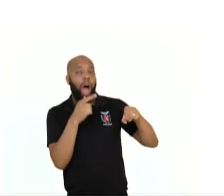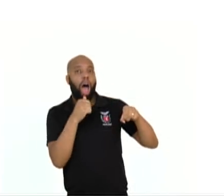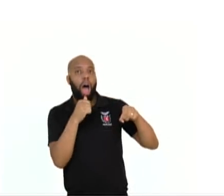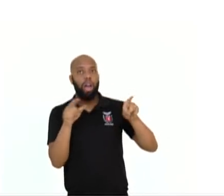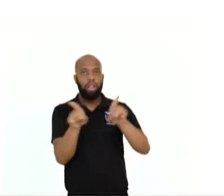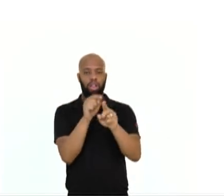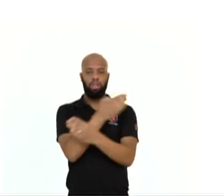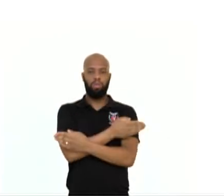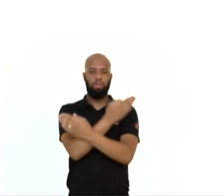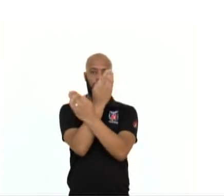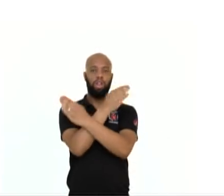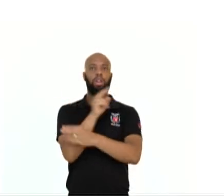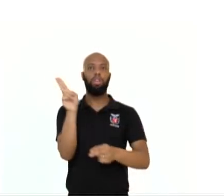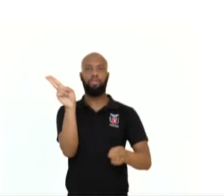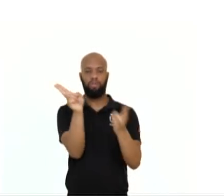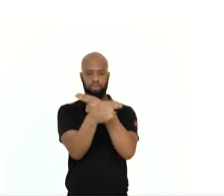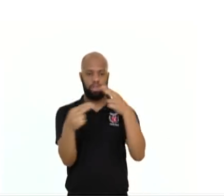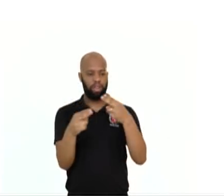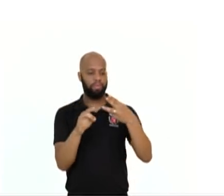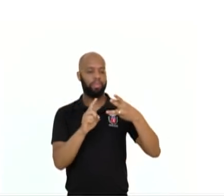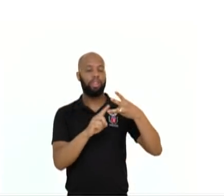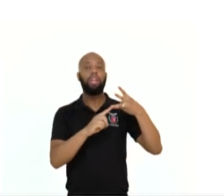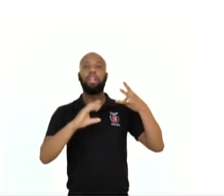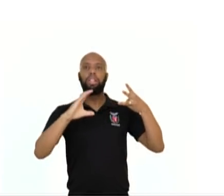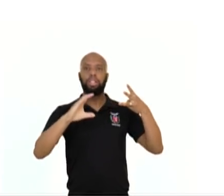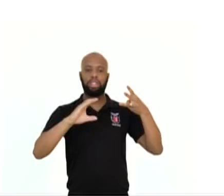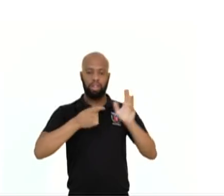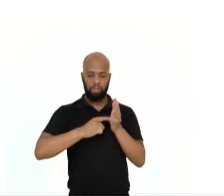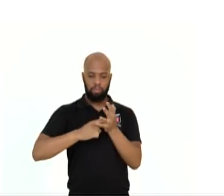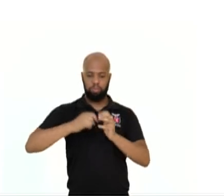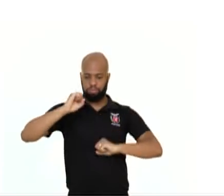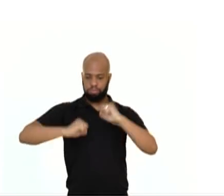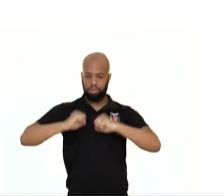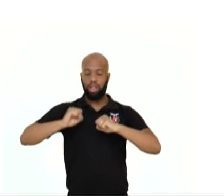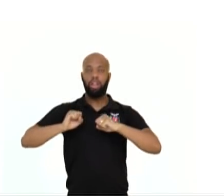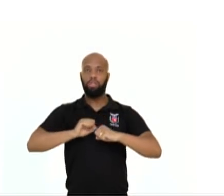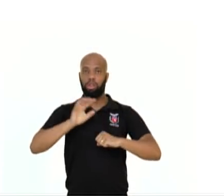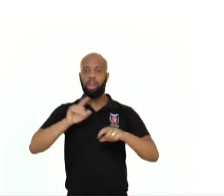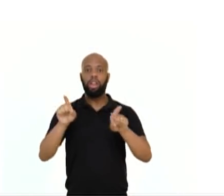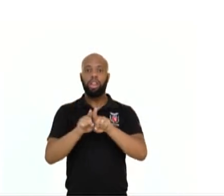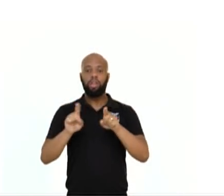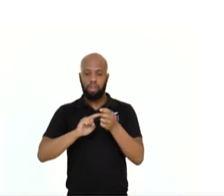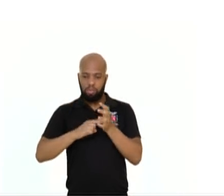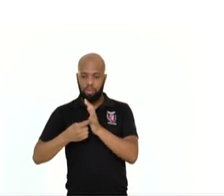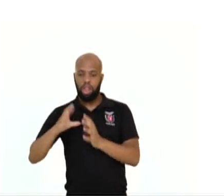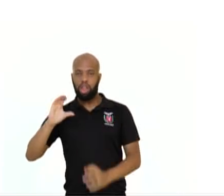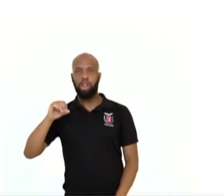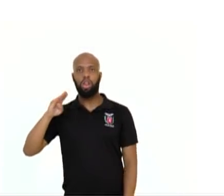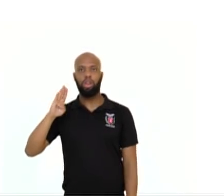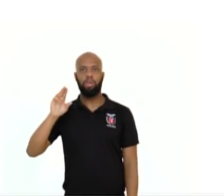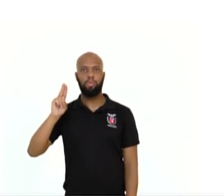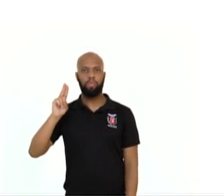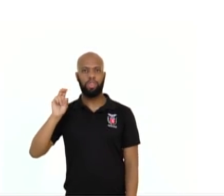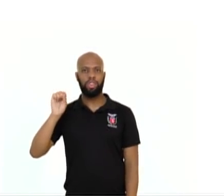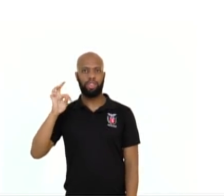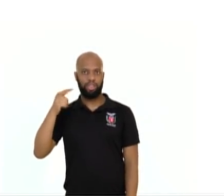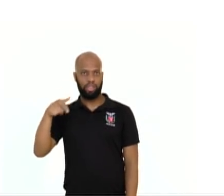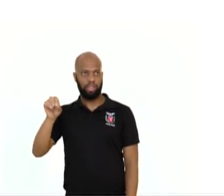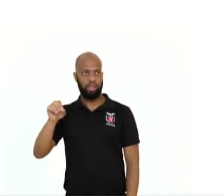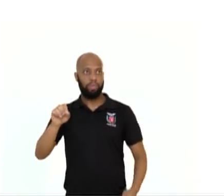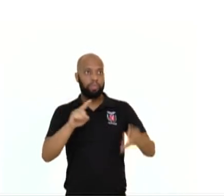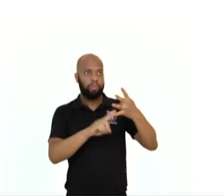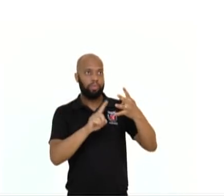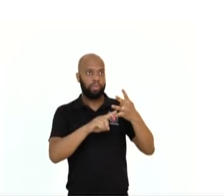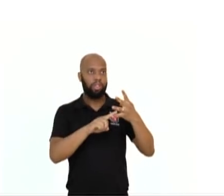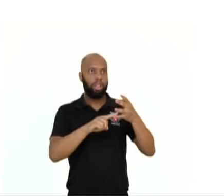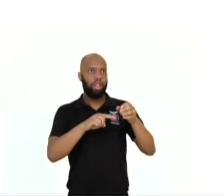de vento. Letra C, máquinas a vapor e motor a combustão. Ou letra D, turbinas a vapor e moinhos de